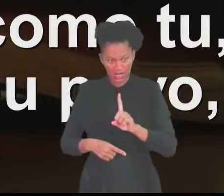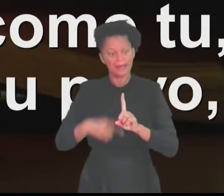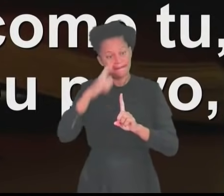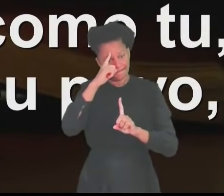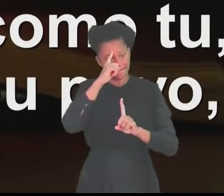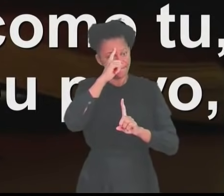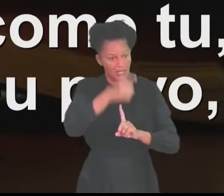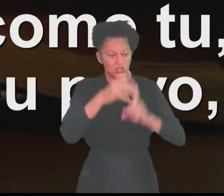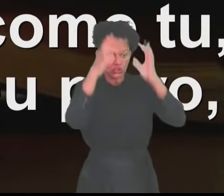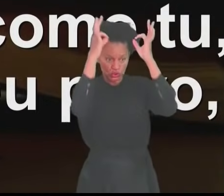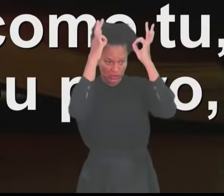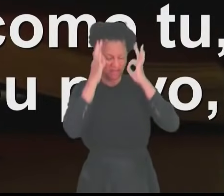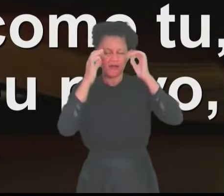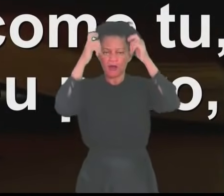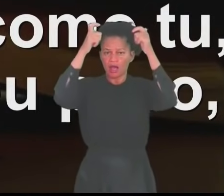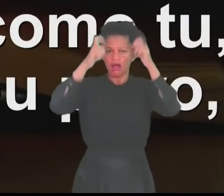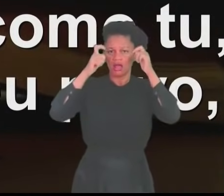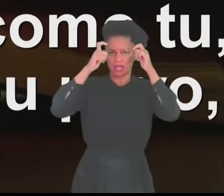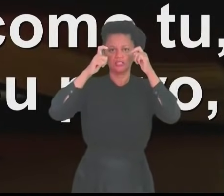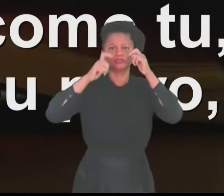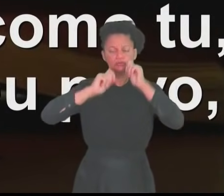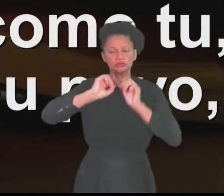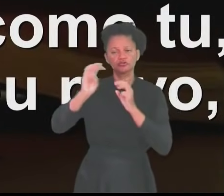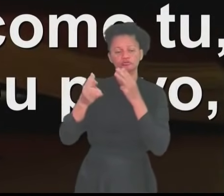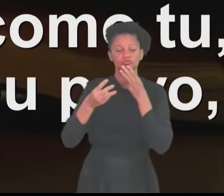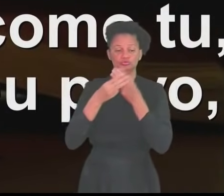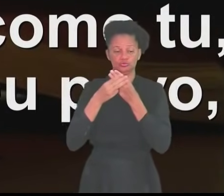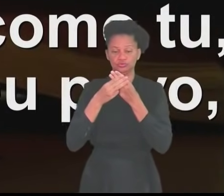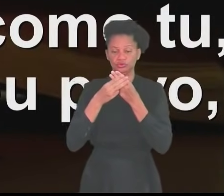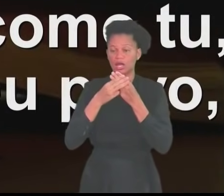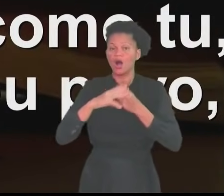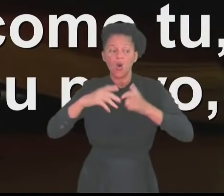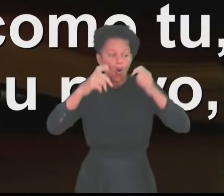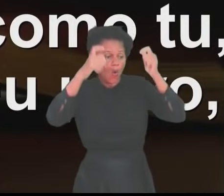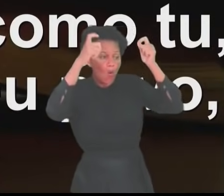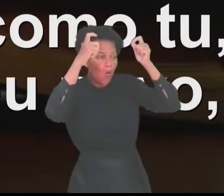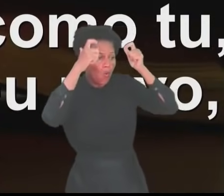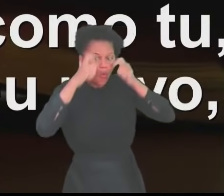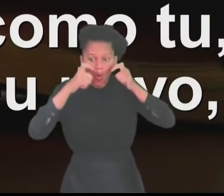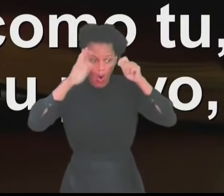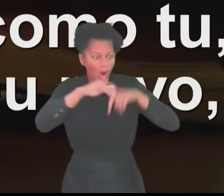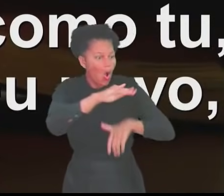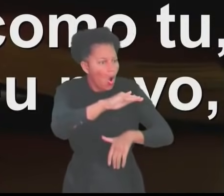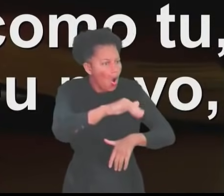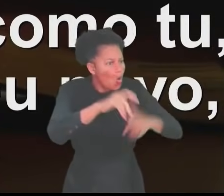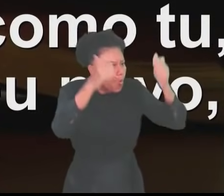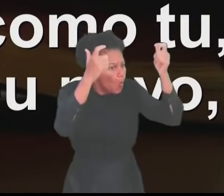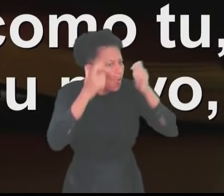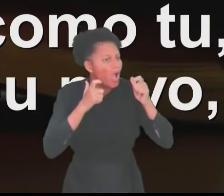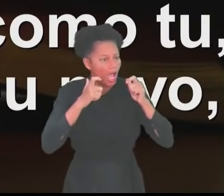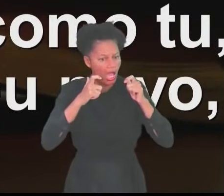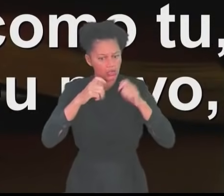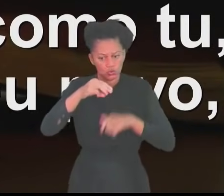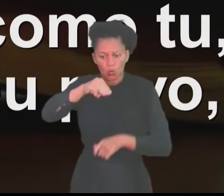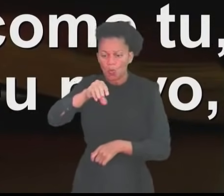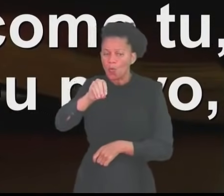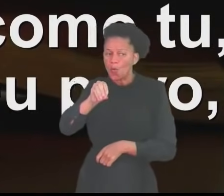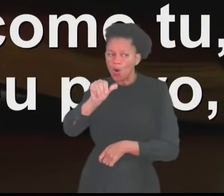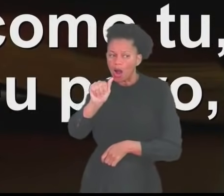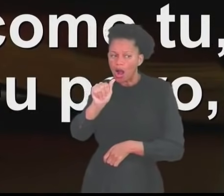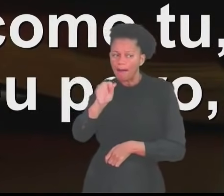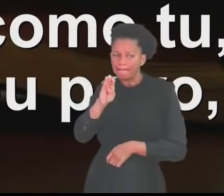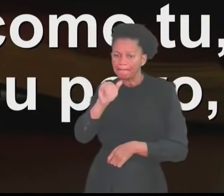Judá, dizendo: o rei dos Moabitas se revoltou contra mim. Irás